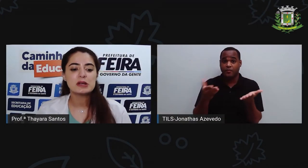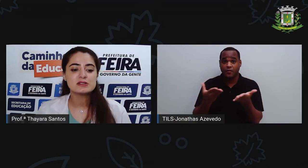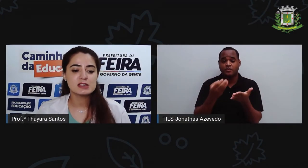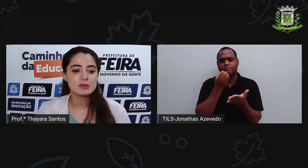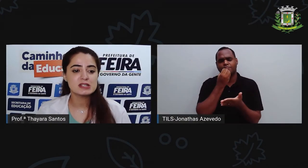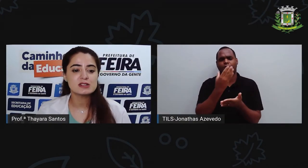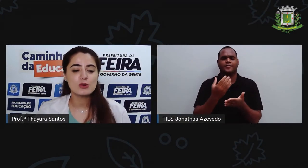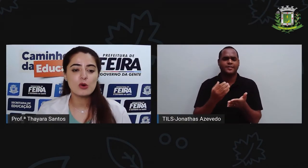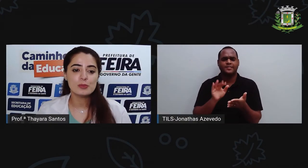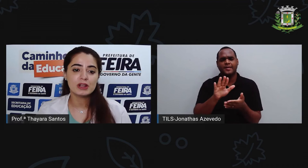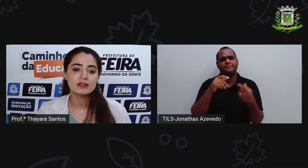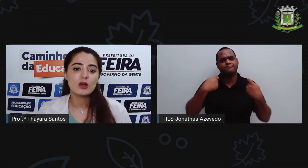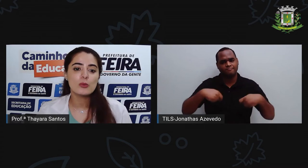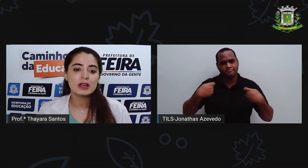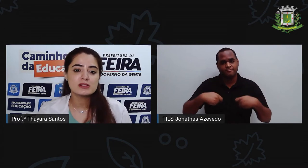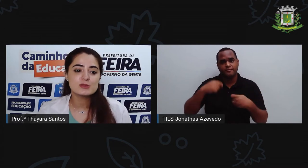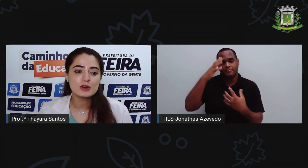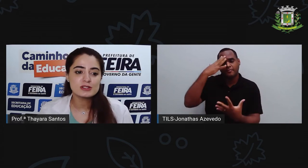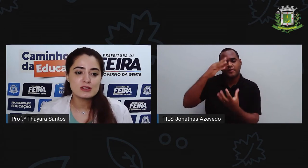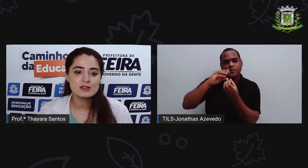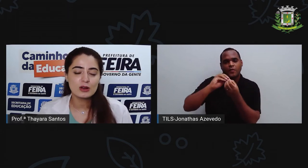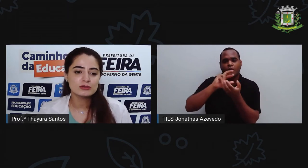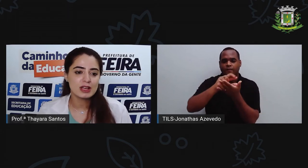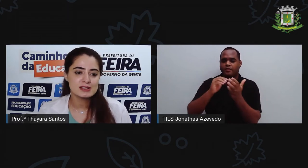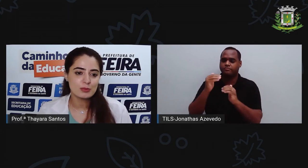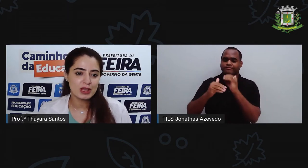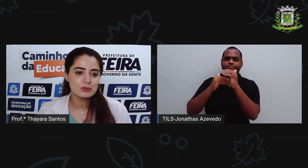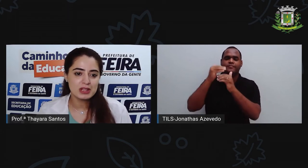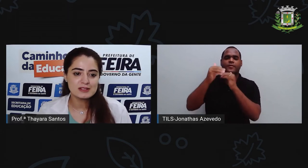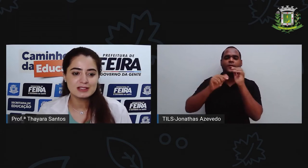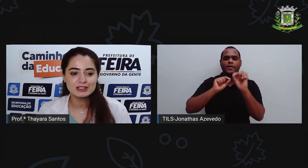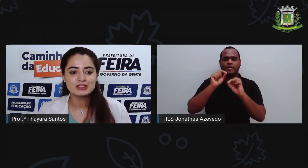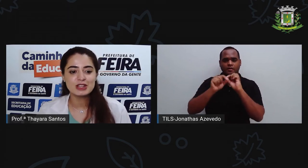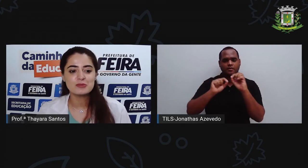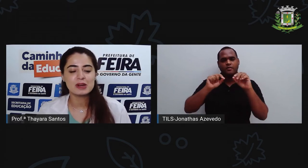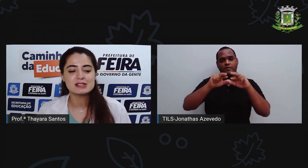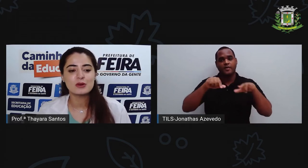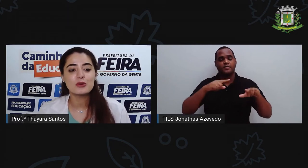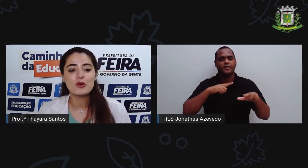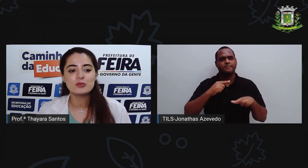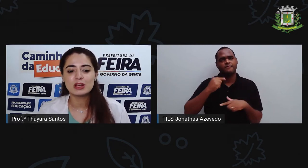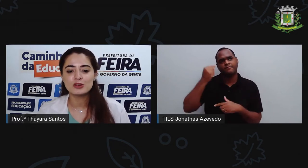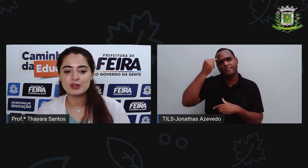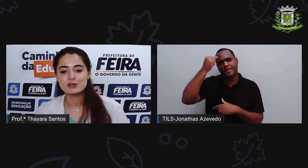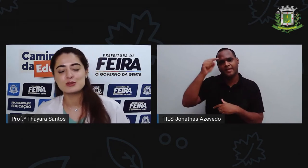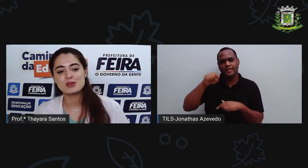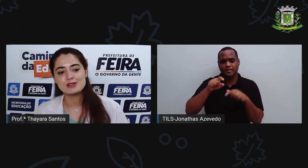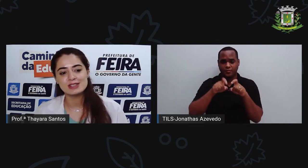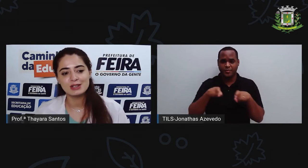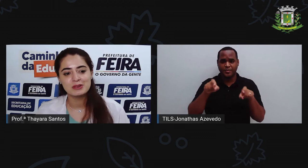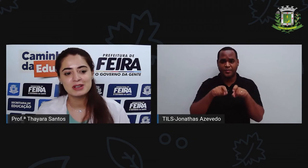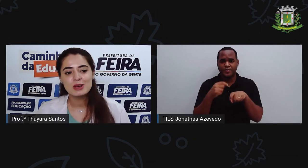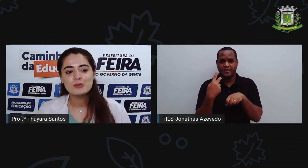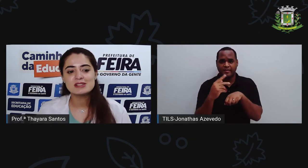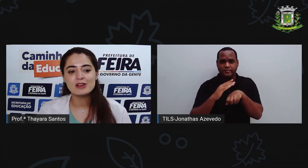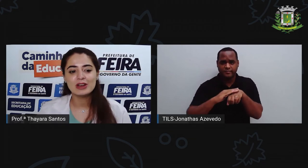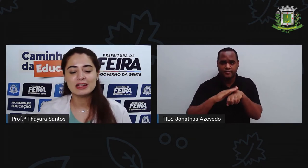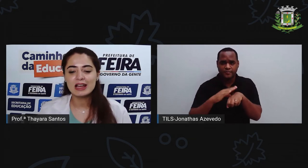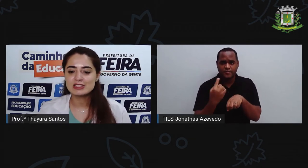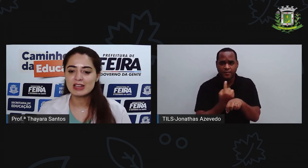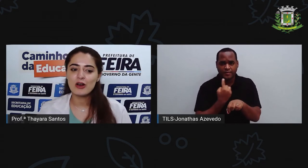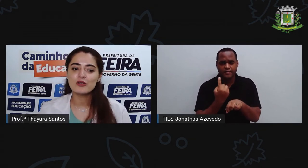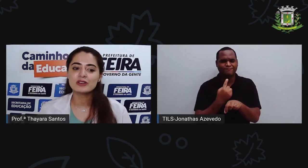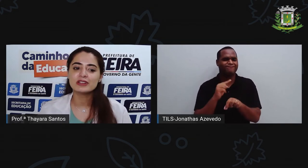sim, mas vocês precisam compreender como é que esses processos acontecem. Porque muitas vezes a gente tem a impressão que o computador faz tudo sozinho. Mas,